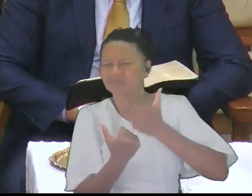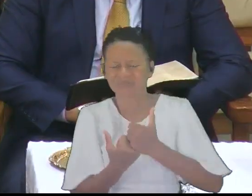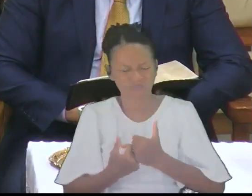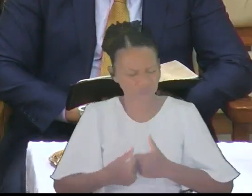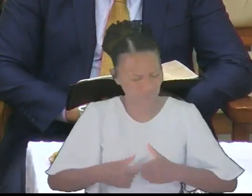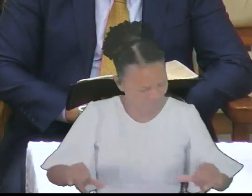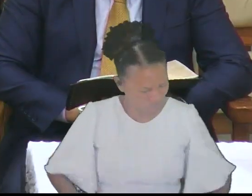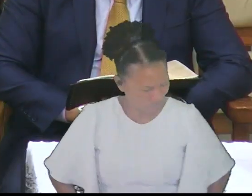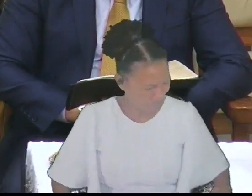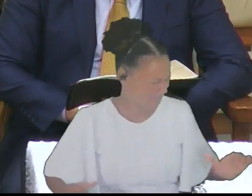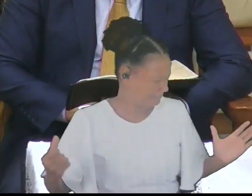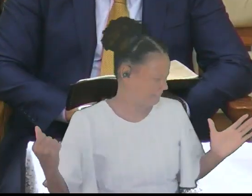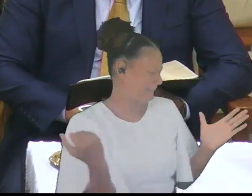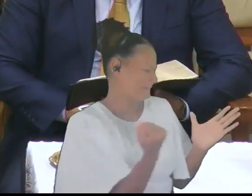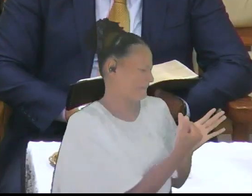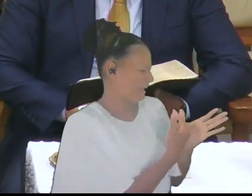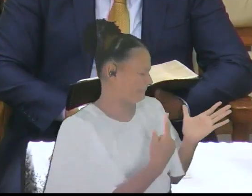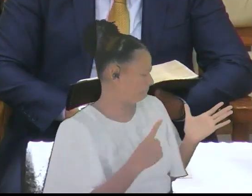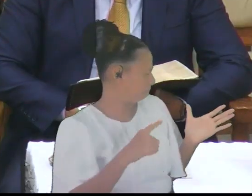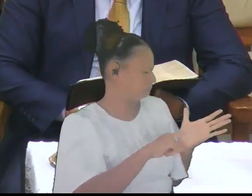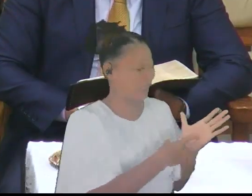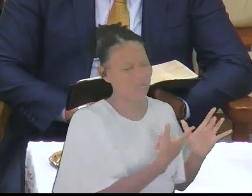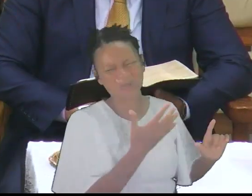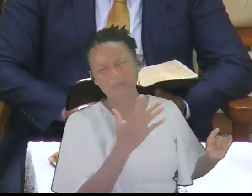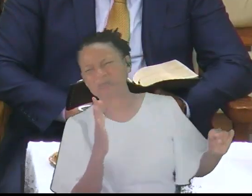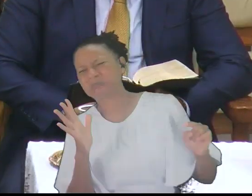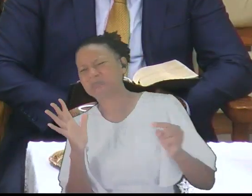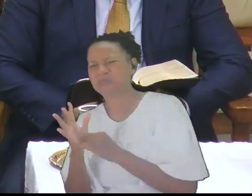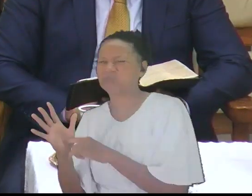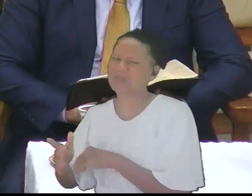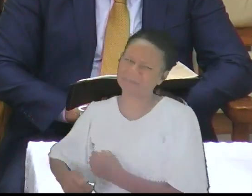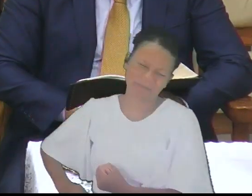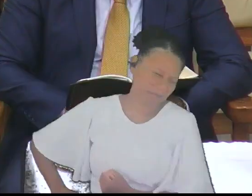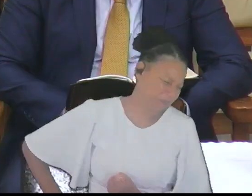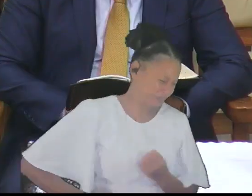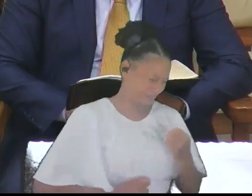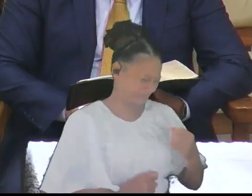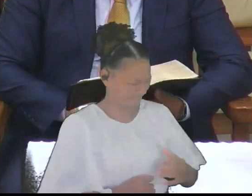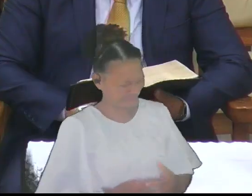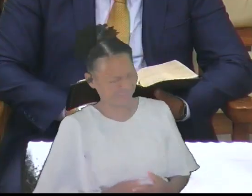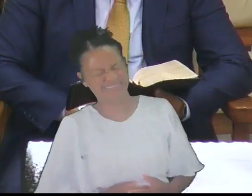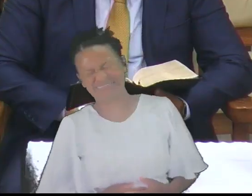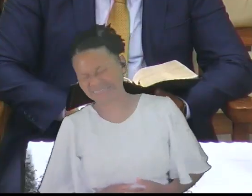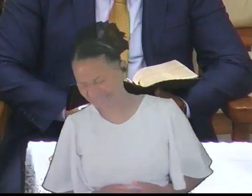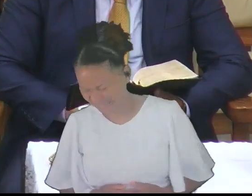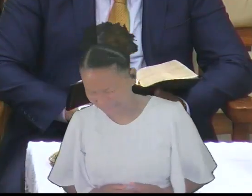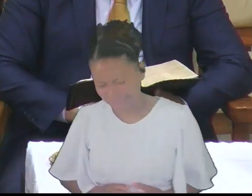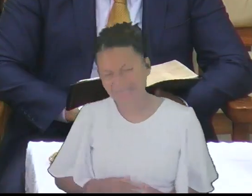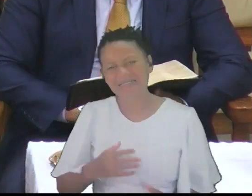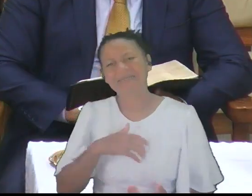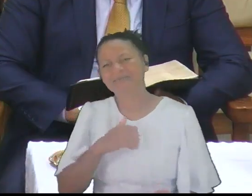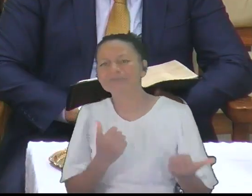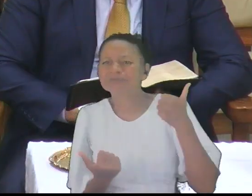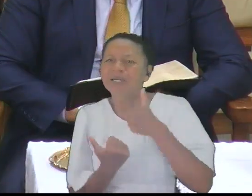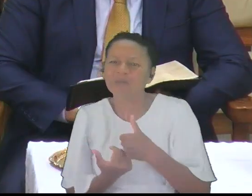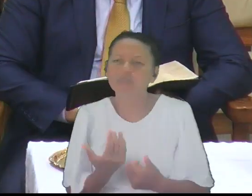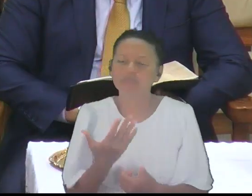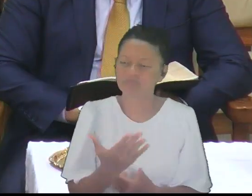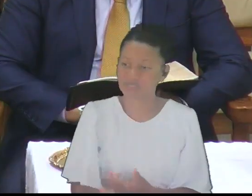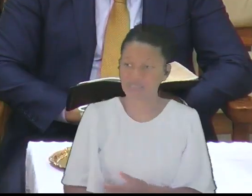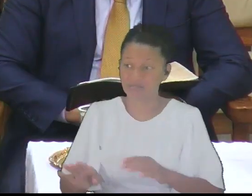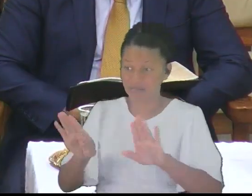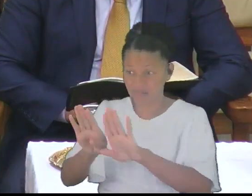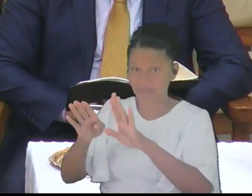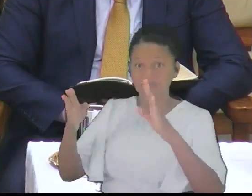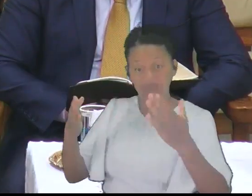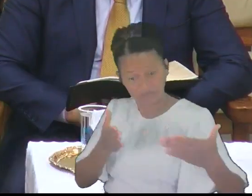por você, Jesus foi vilipendiado por você, Jesus pagou o preço por você, a porta está